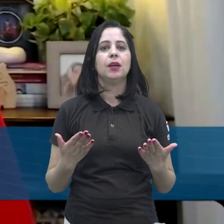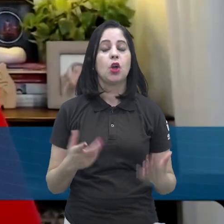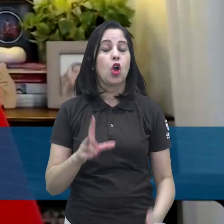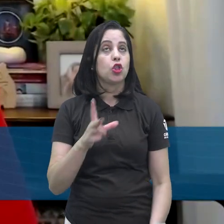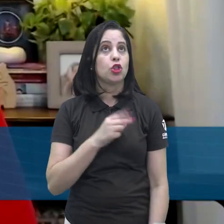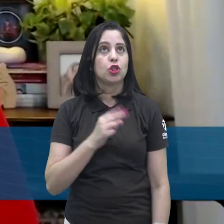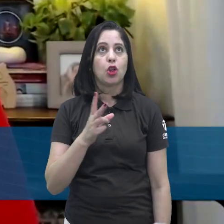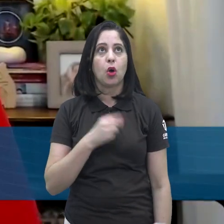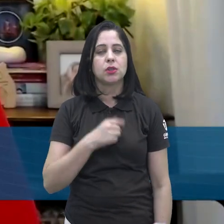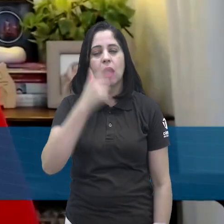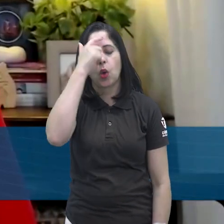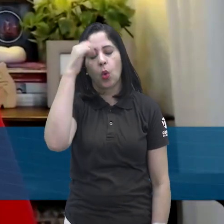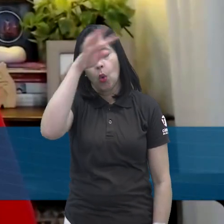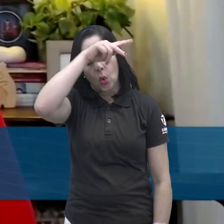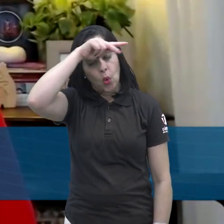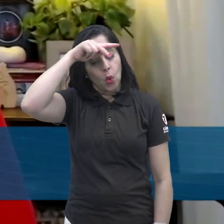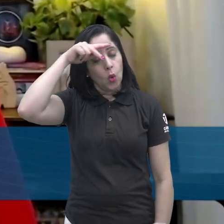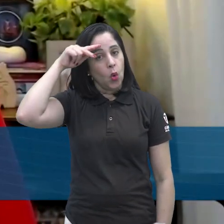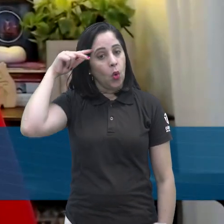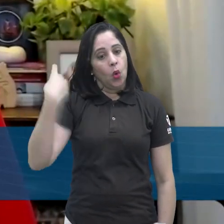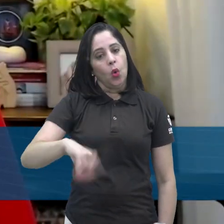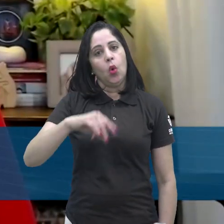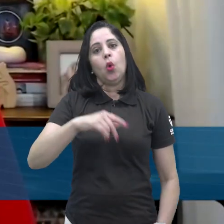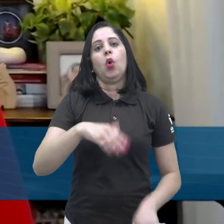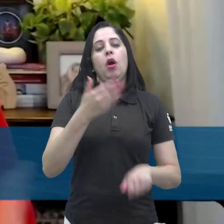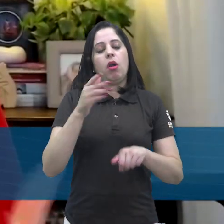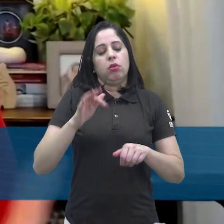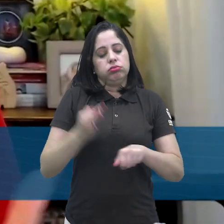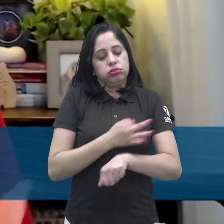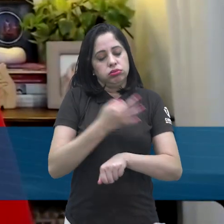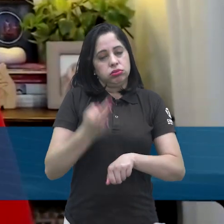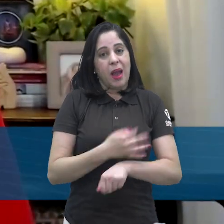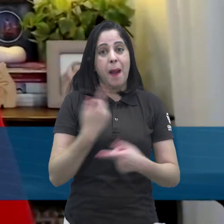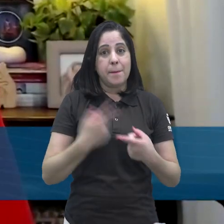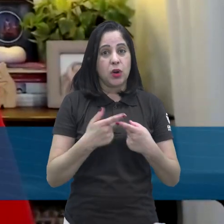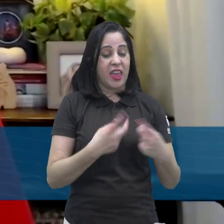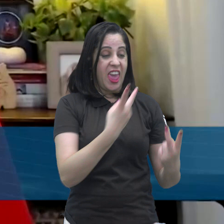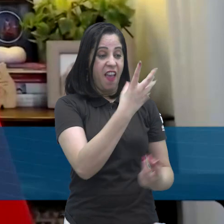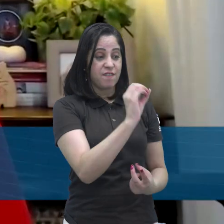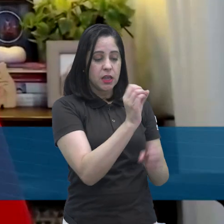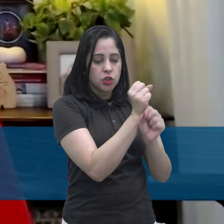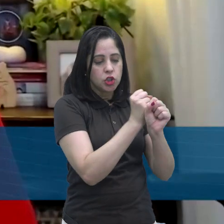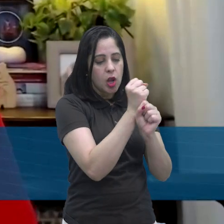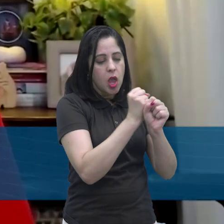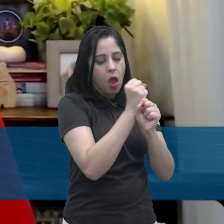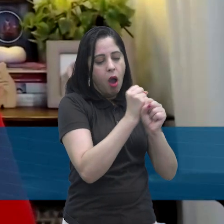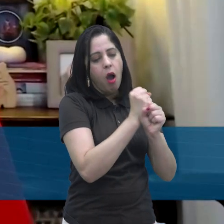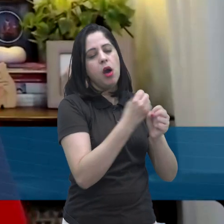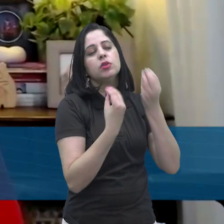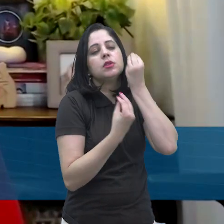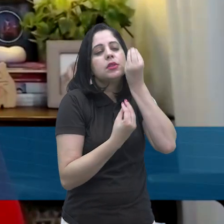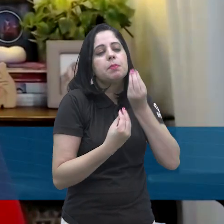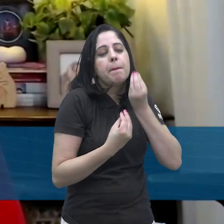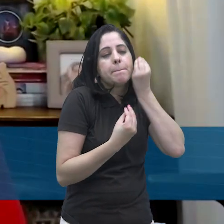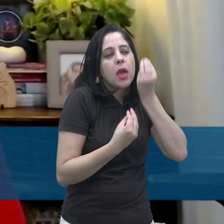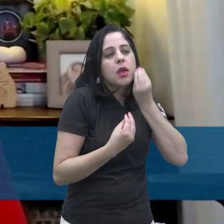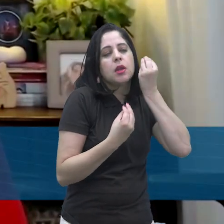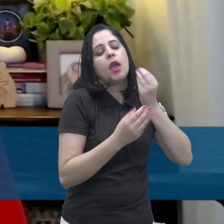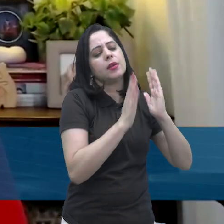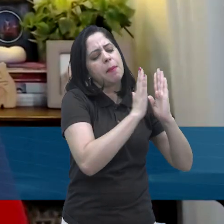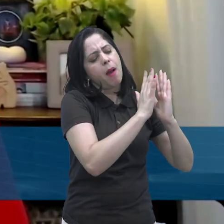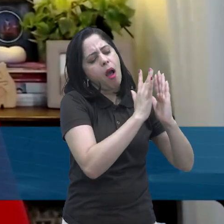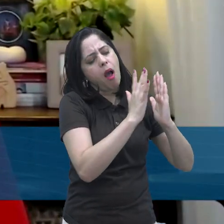mim, no começo foi muito penoso, porque quando você tem mais de 20 anos de experiência em uma profissão, você acredita que isso vai